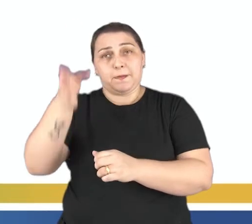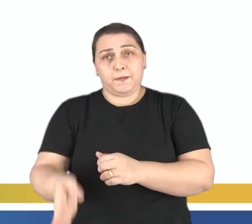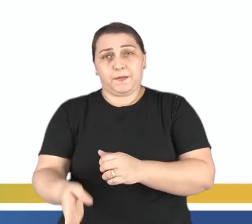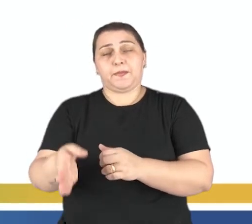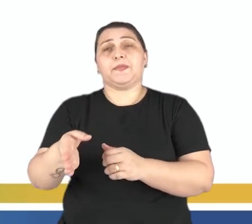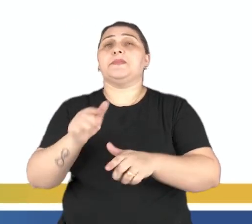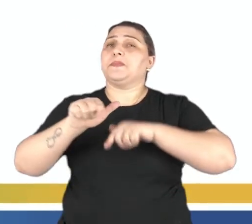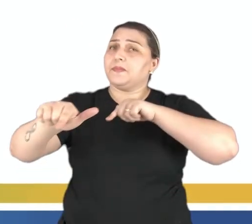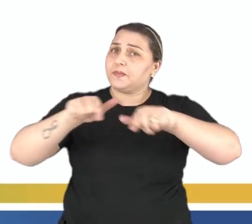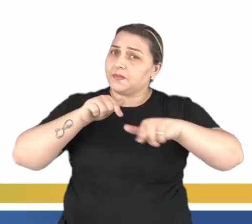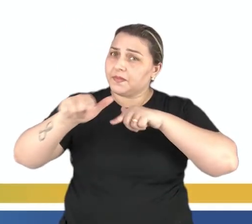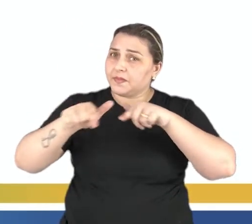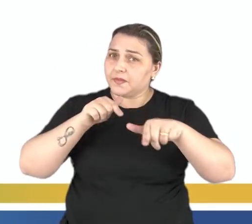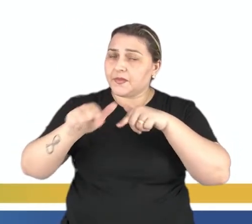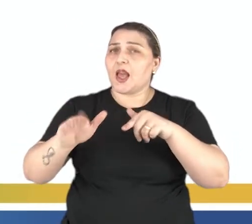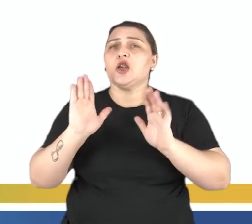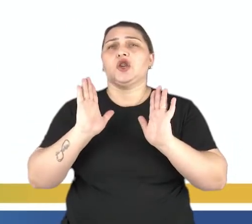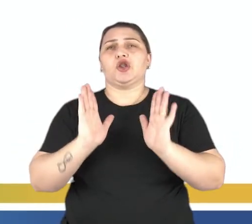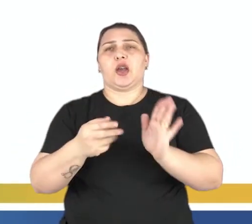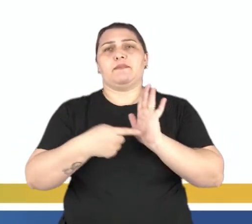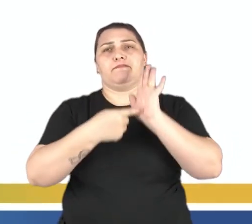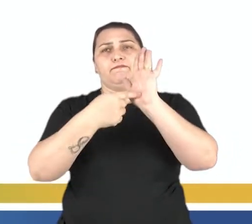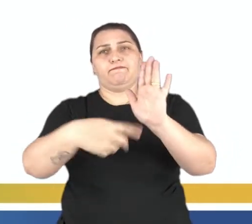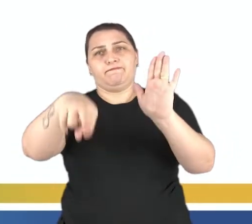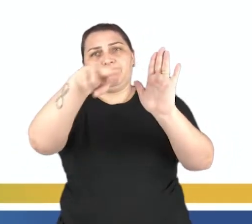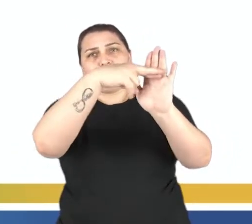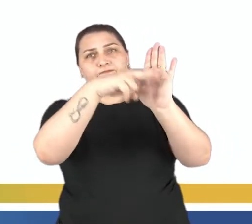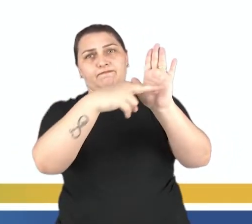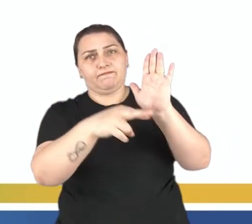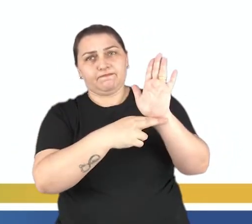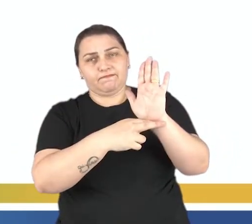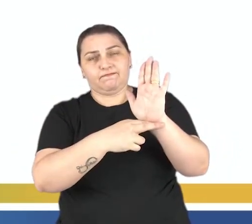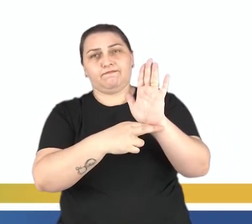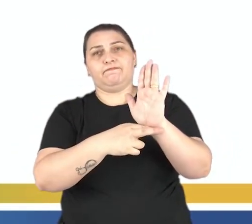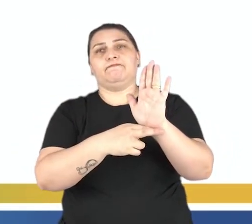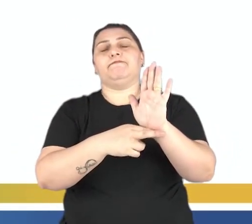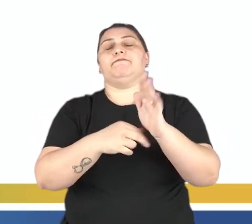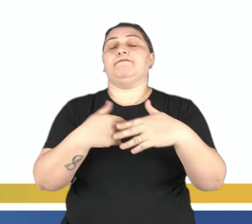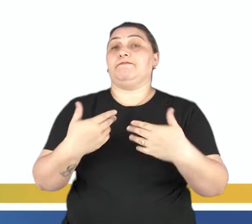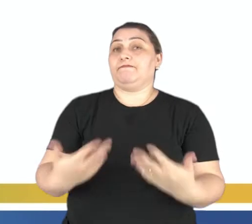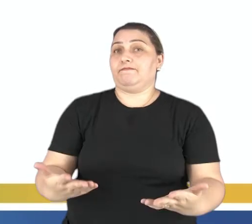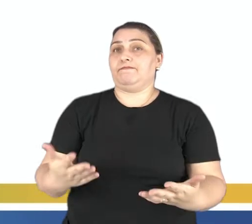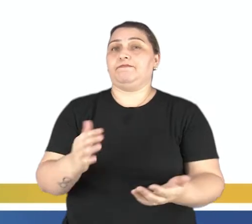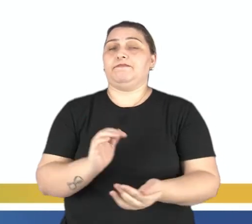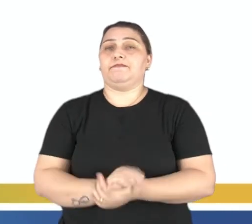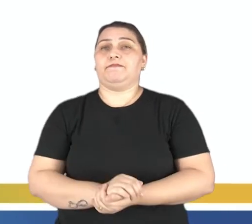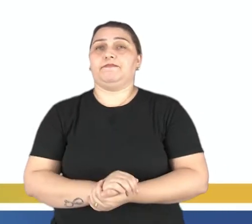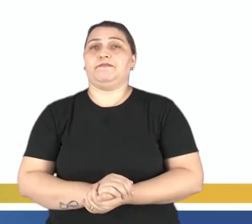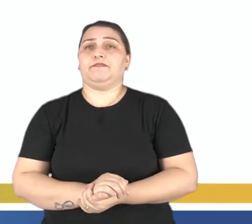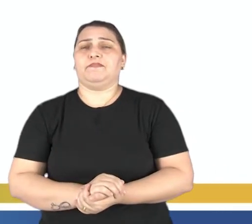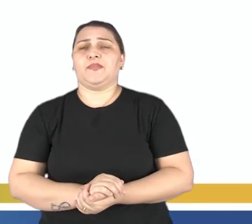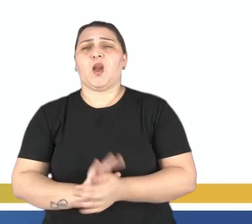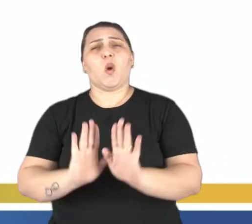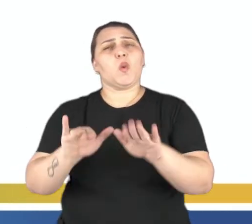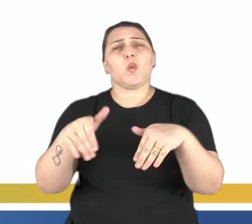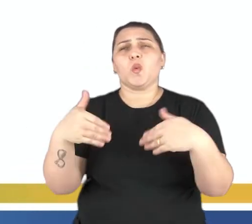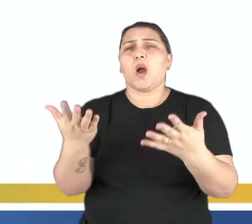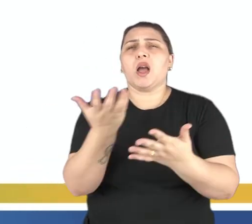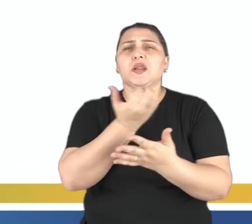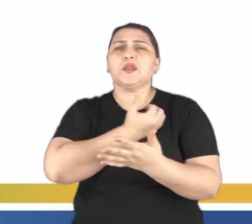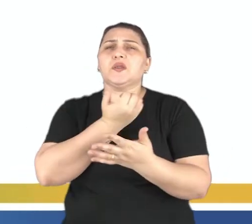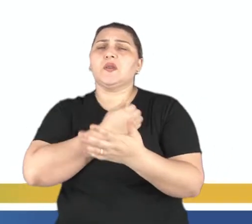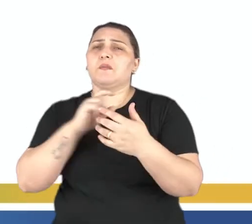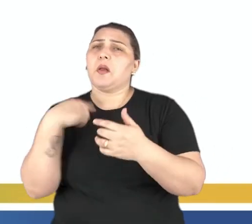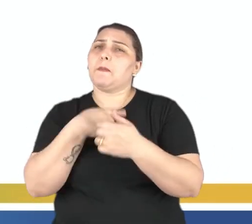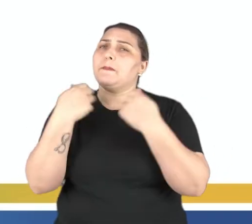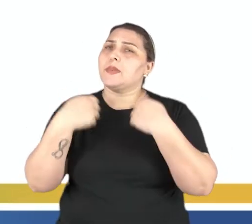que vamos trabalhar com a relação que já foi mostrada anteriormente, certo? E os elementos? Quais elementos eu vou